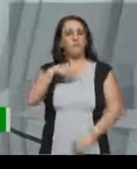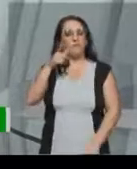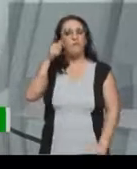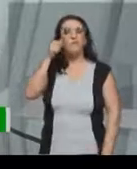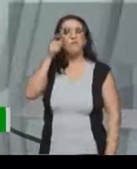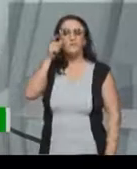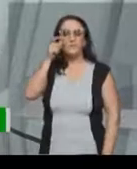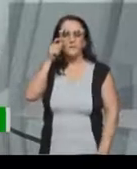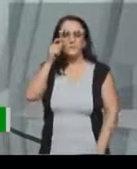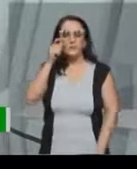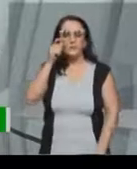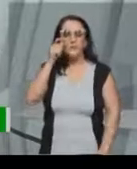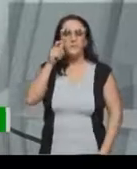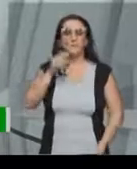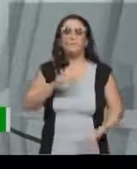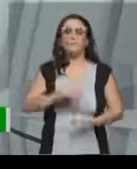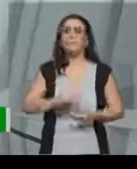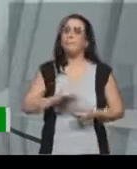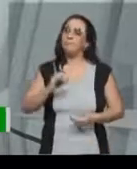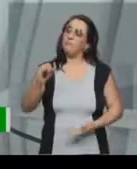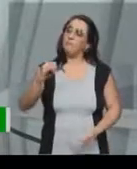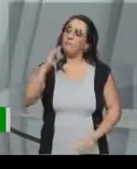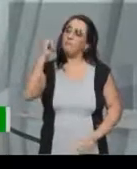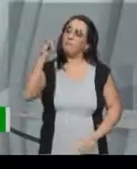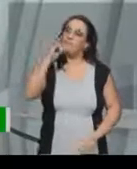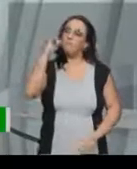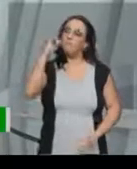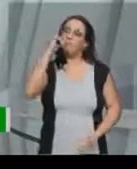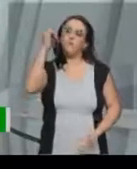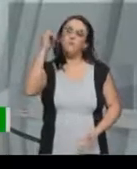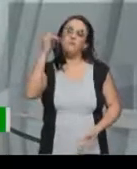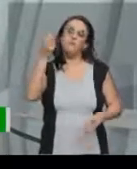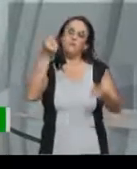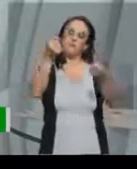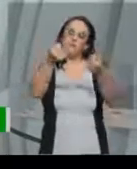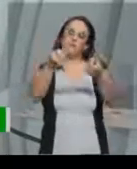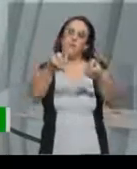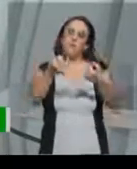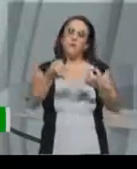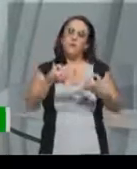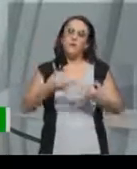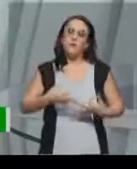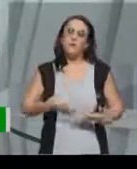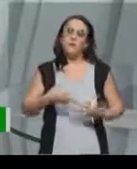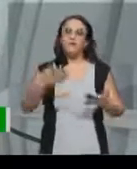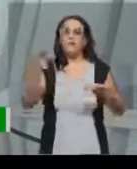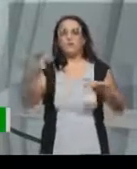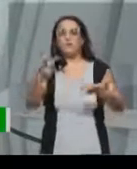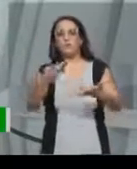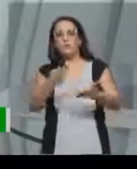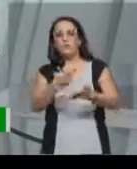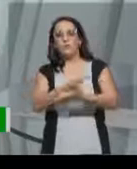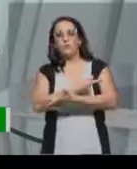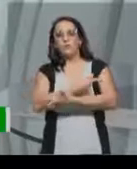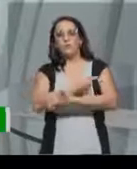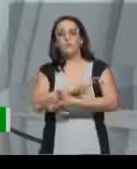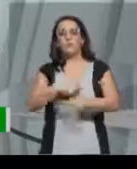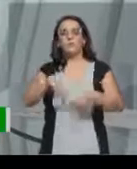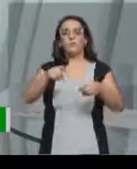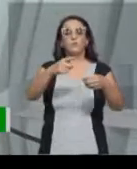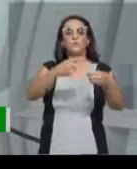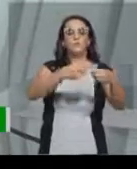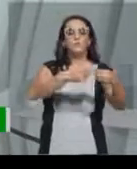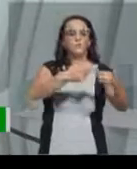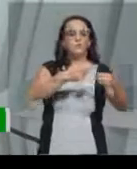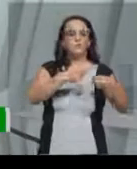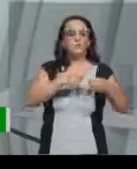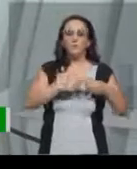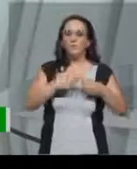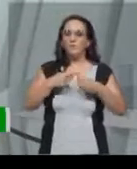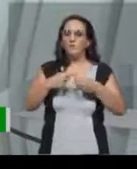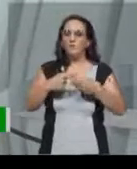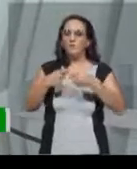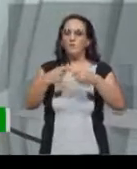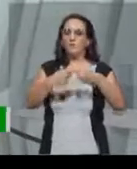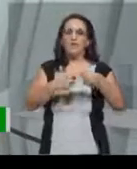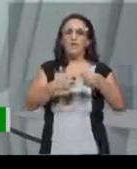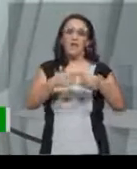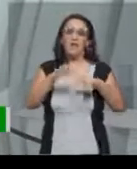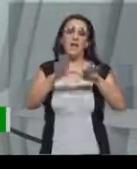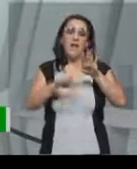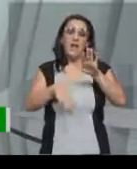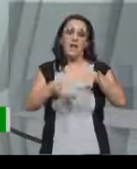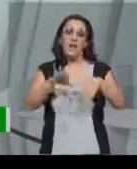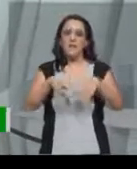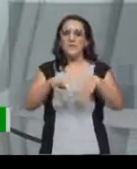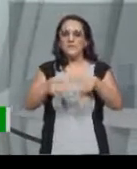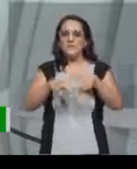público. Essa é a importância. Então, vai falar, né, de acontecimentos ali da cidade. Às vezes, em algumas comunidades,